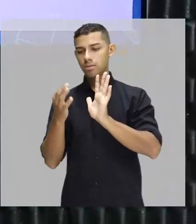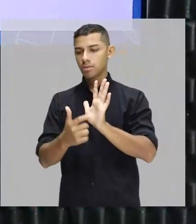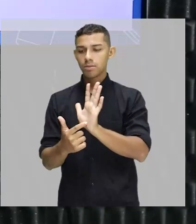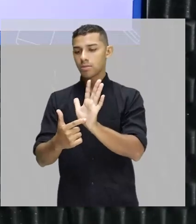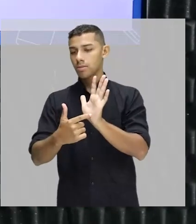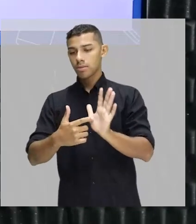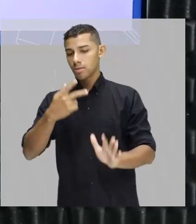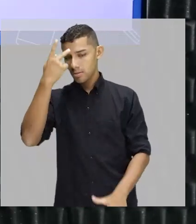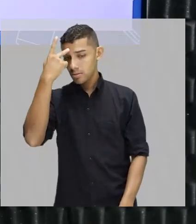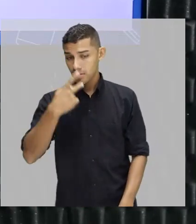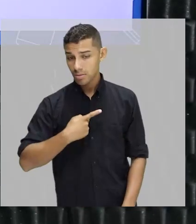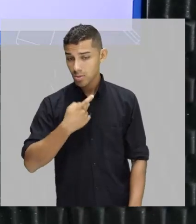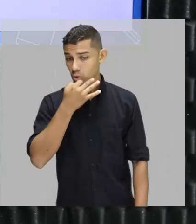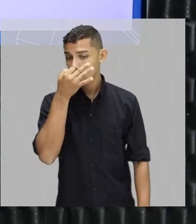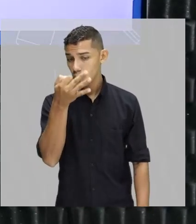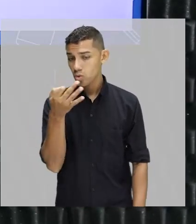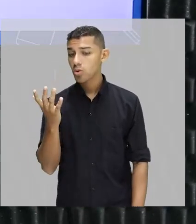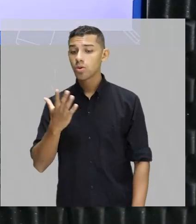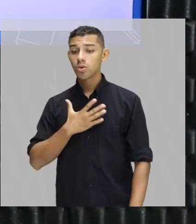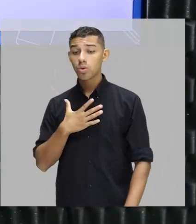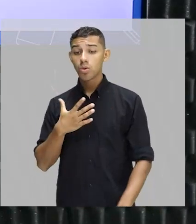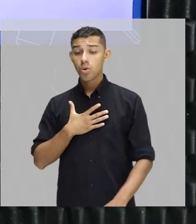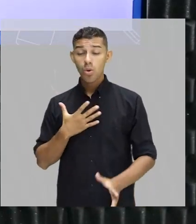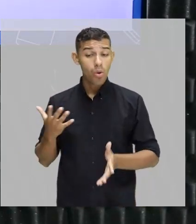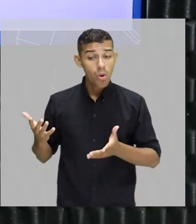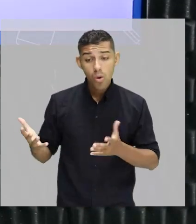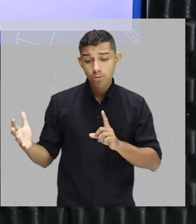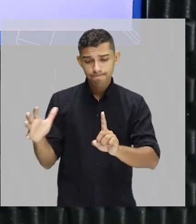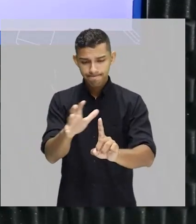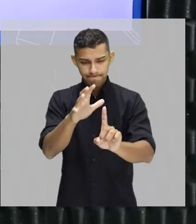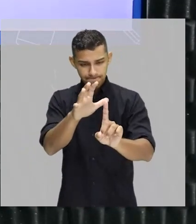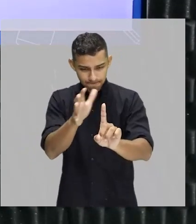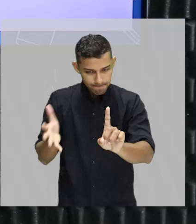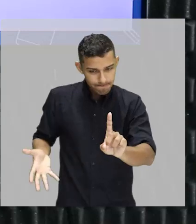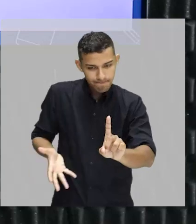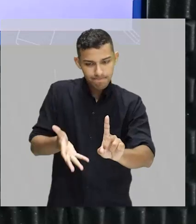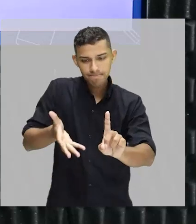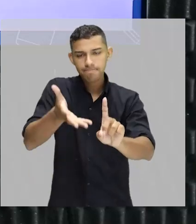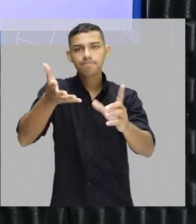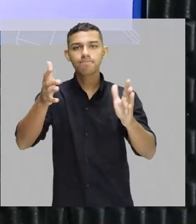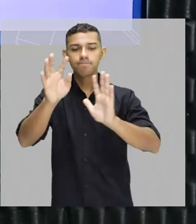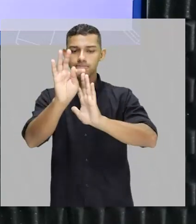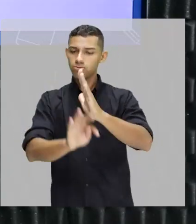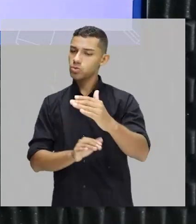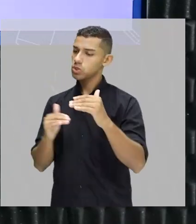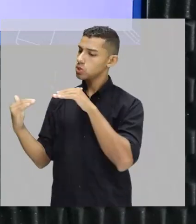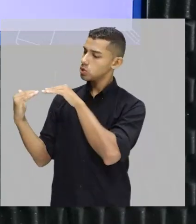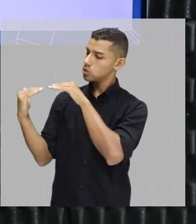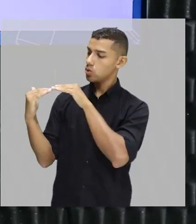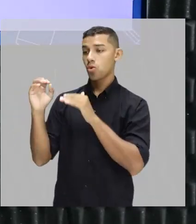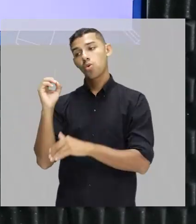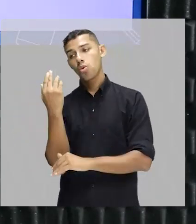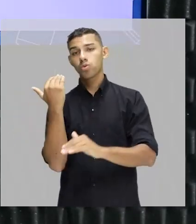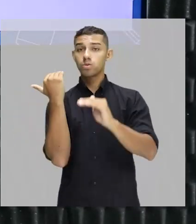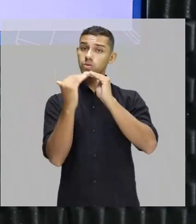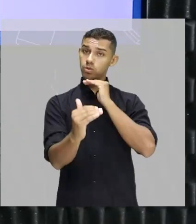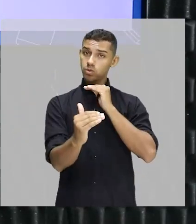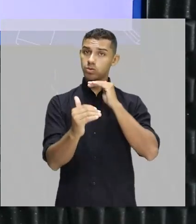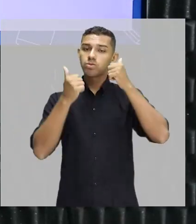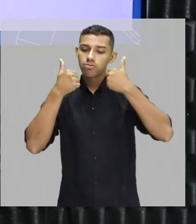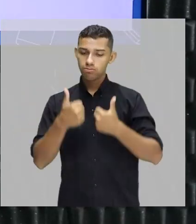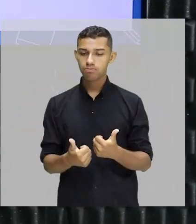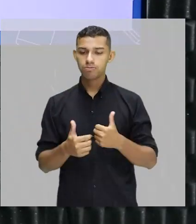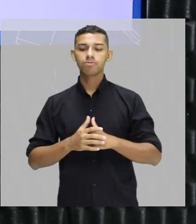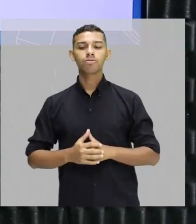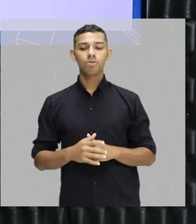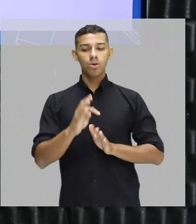de vista e tem como objetivo persuadir e convencer o leitor a concordar com a ideia defendida. Já um